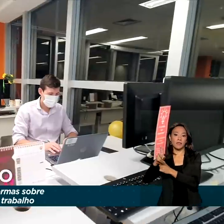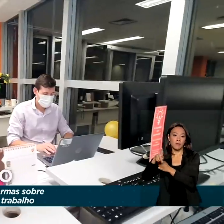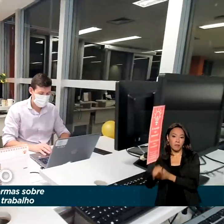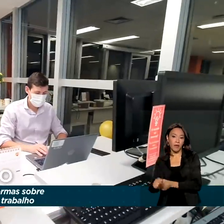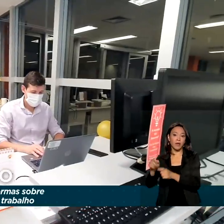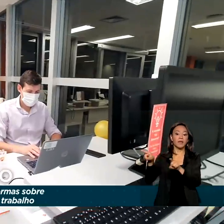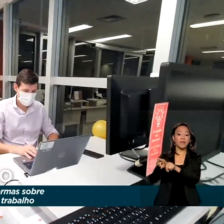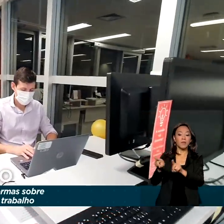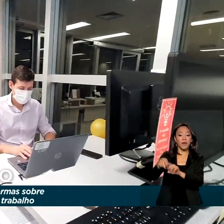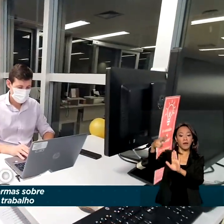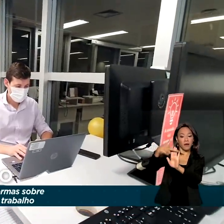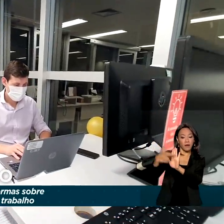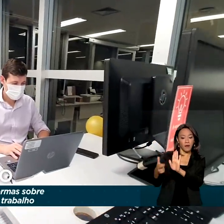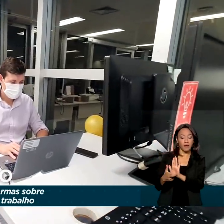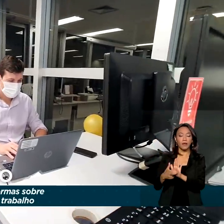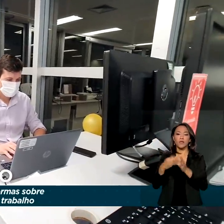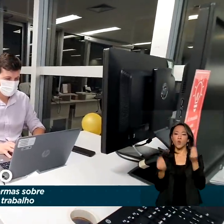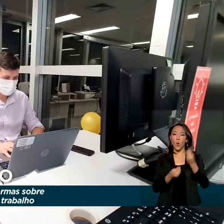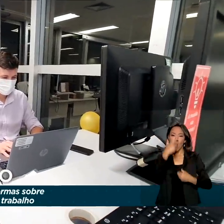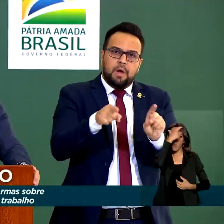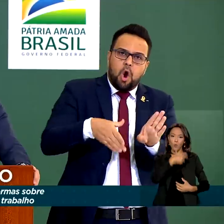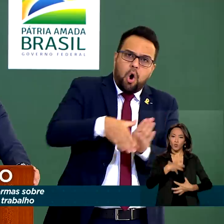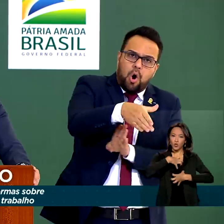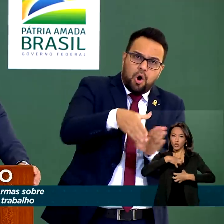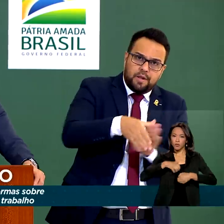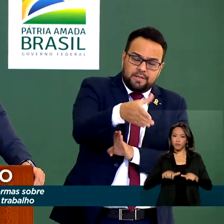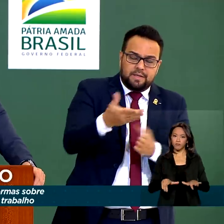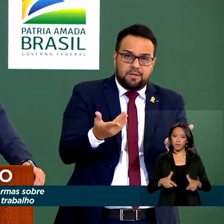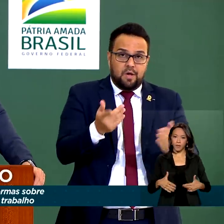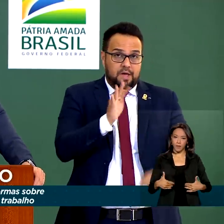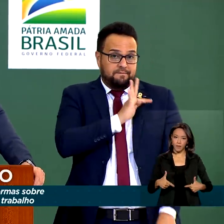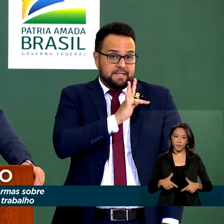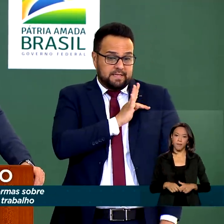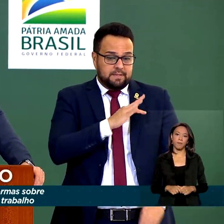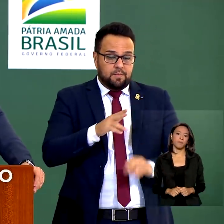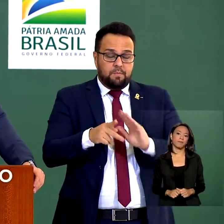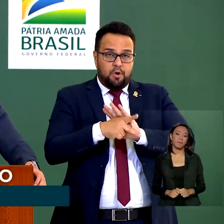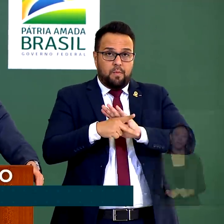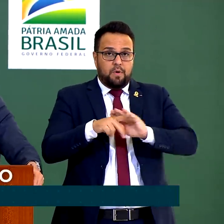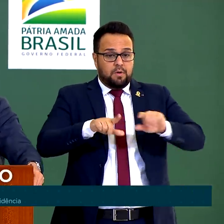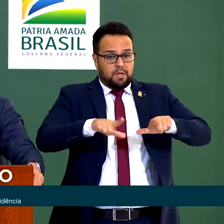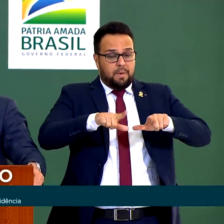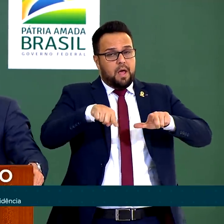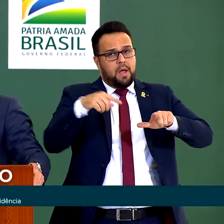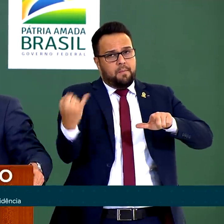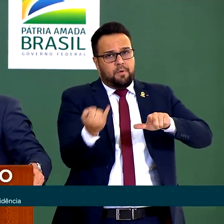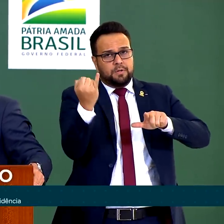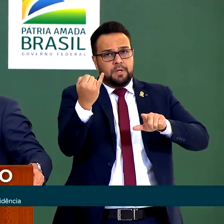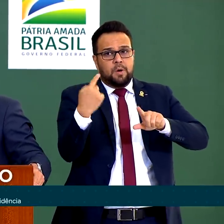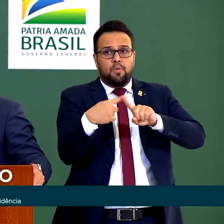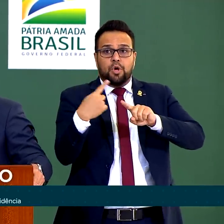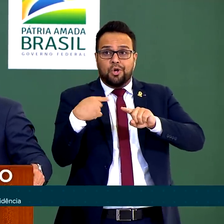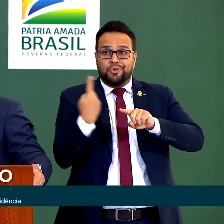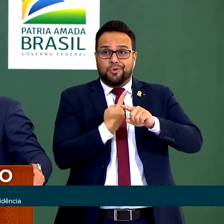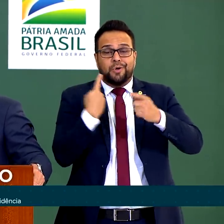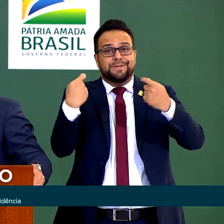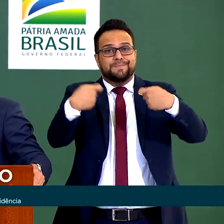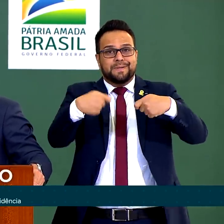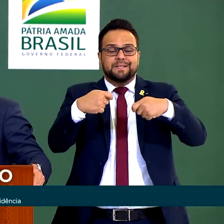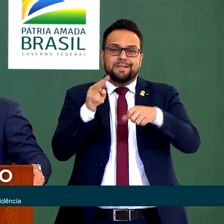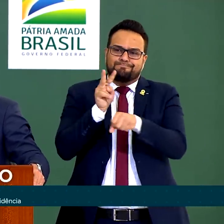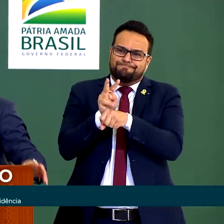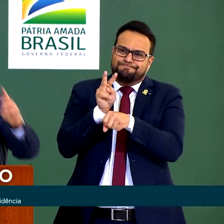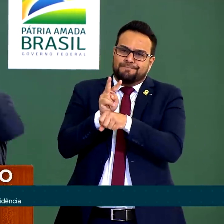na análise ergonômica do trabalho a fiscalização do trabalho importante sim porque nós precisamos preservar